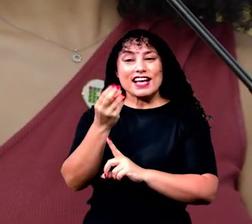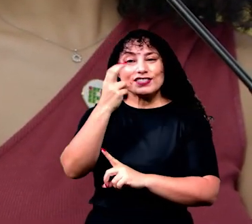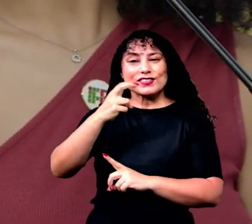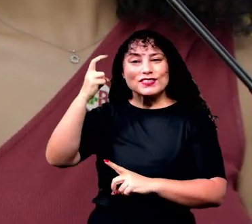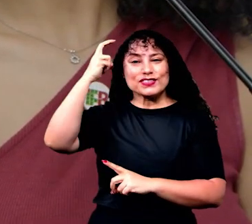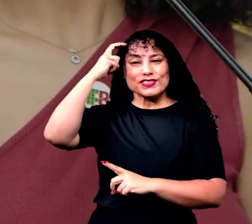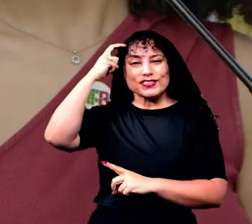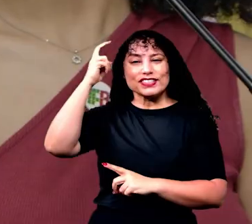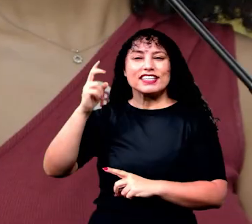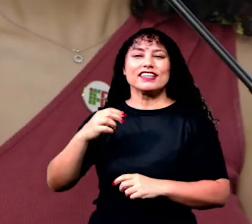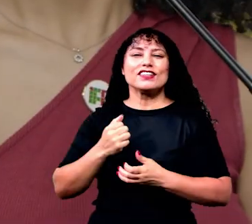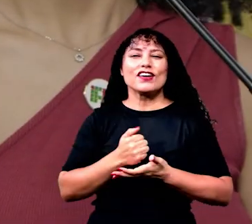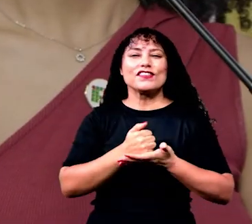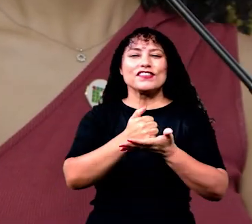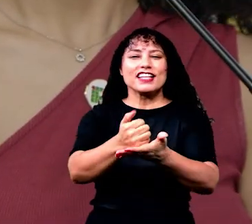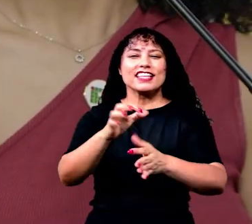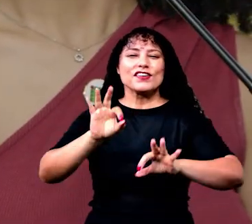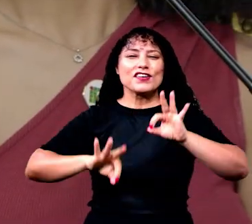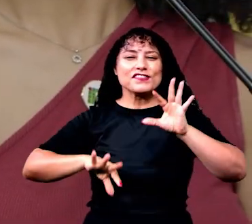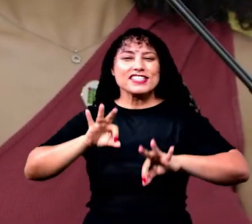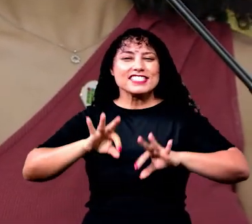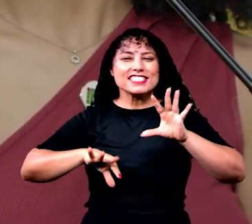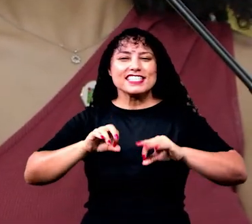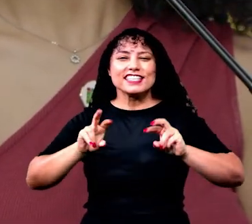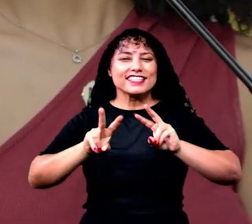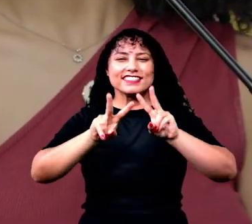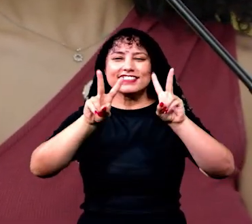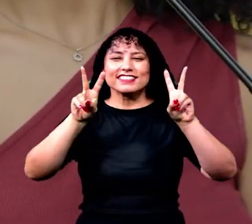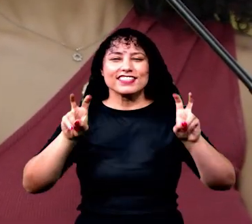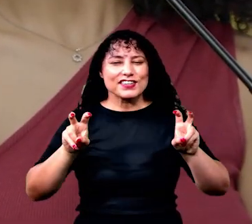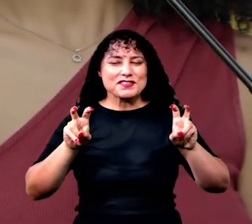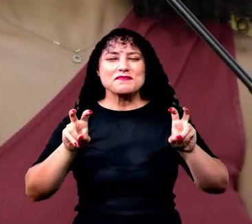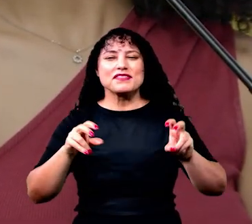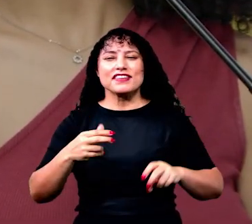arte e cultura, e a gente ofertou uma oficina